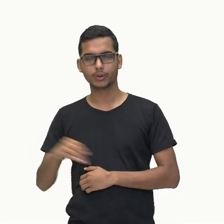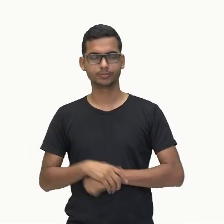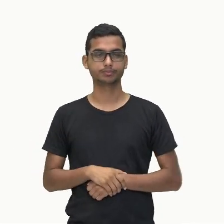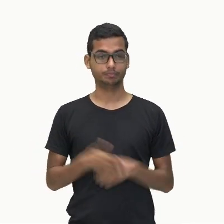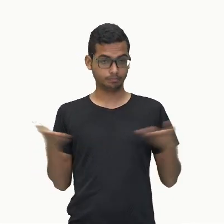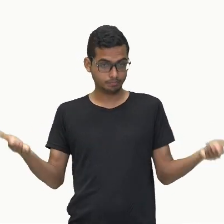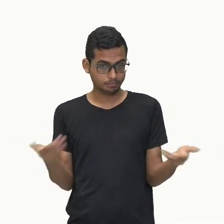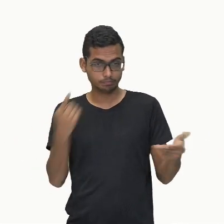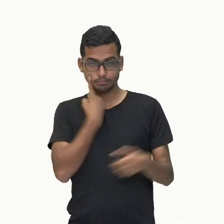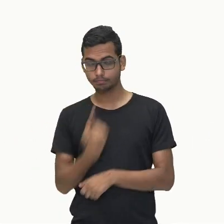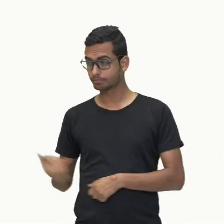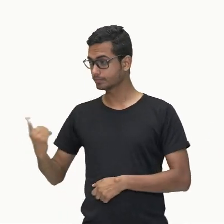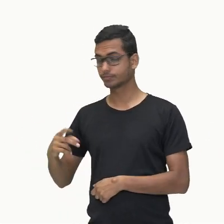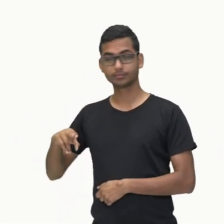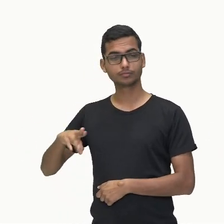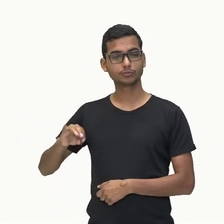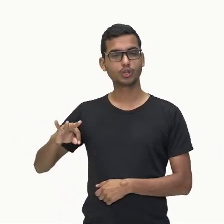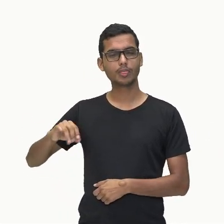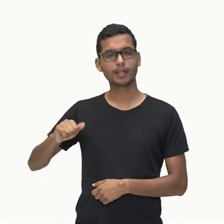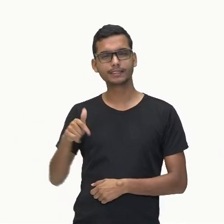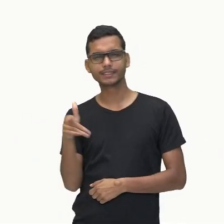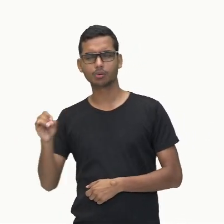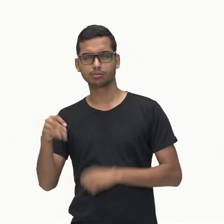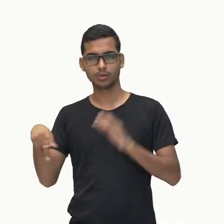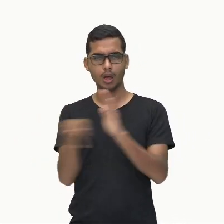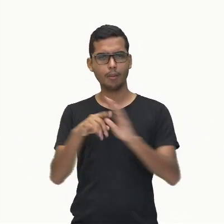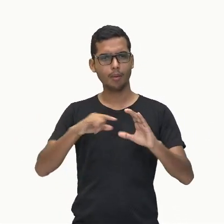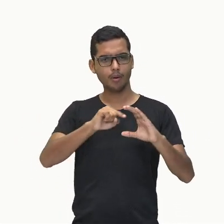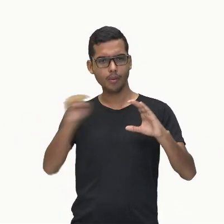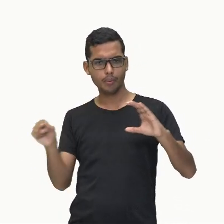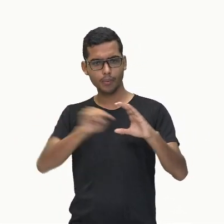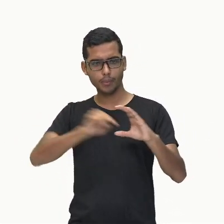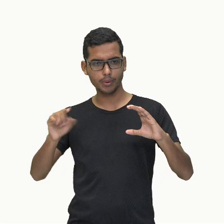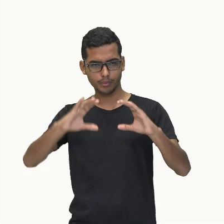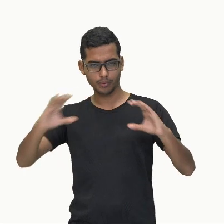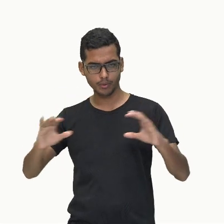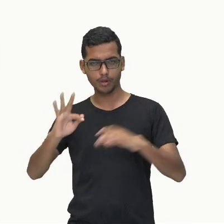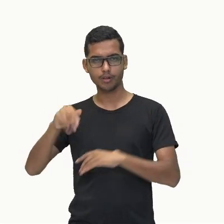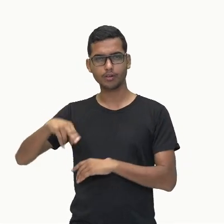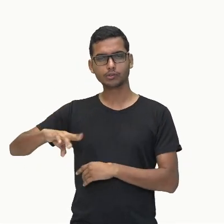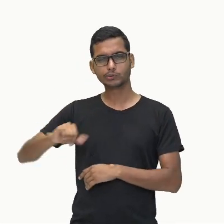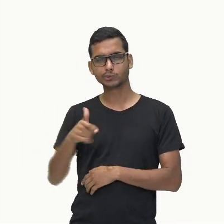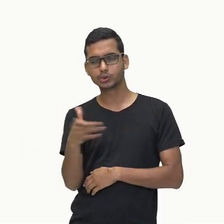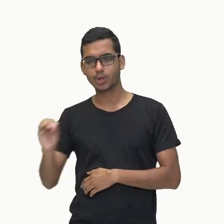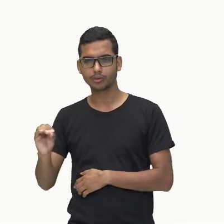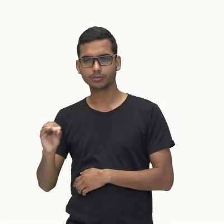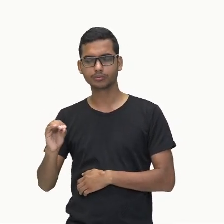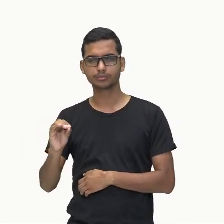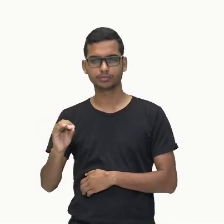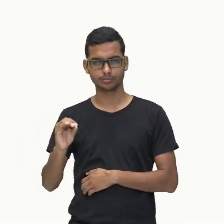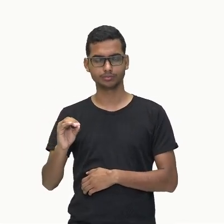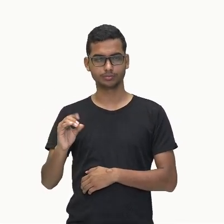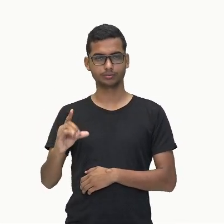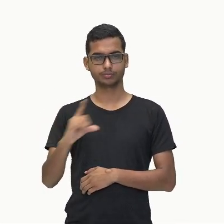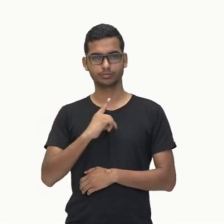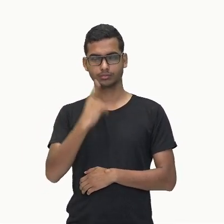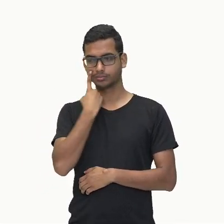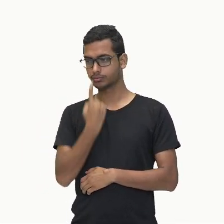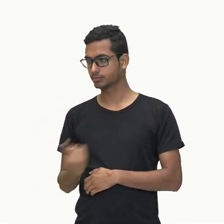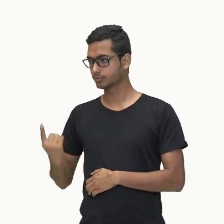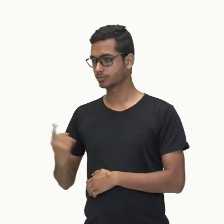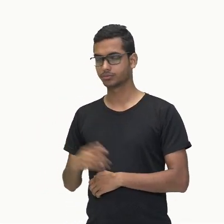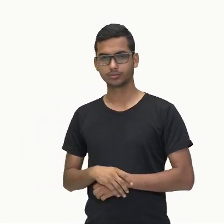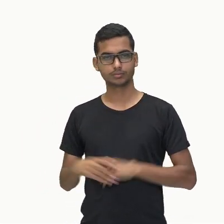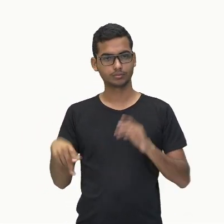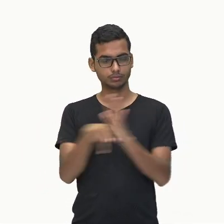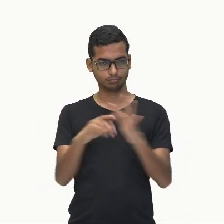Vamos ver aqui as notações de função. Para indicar uma função que é definida em A com imagens em B,